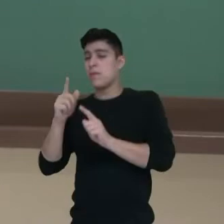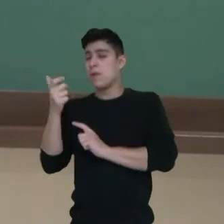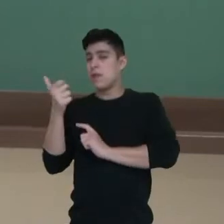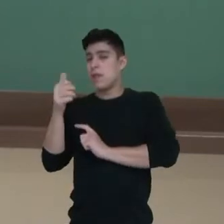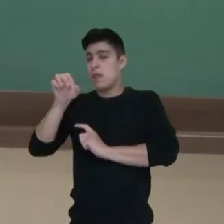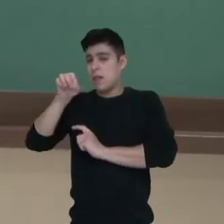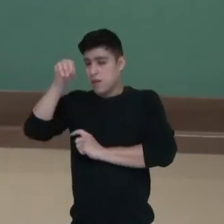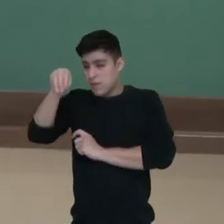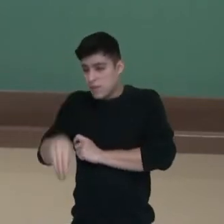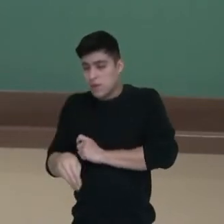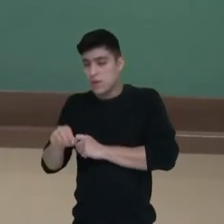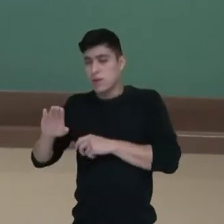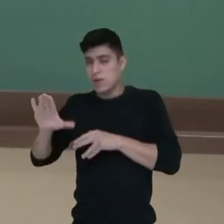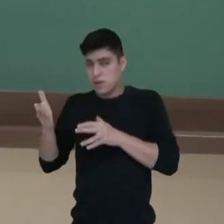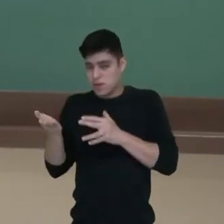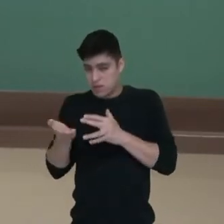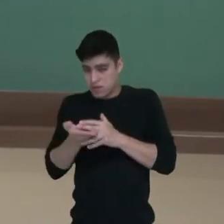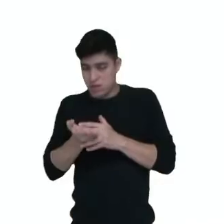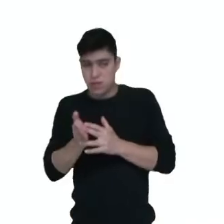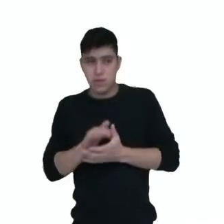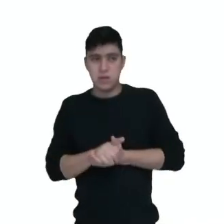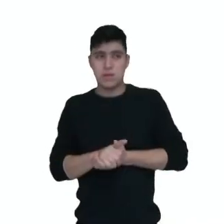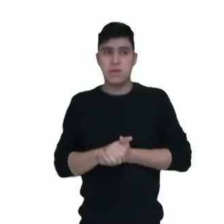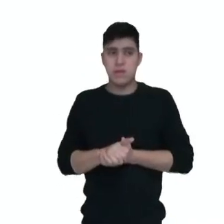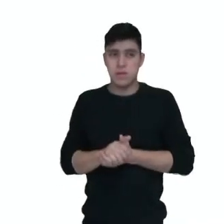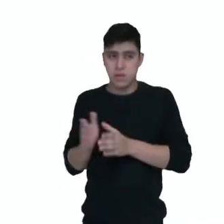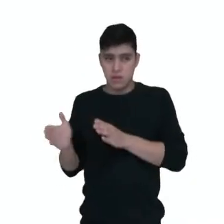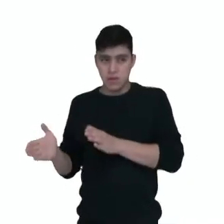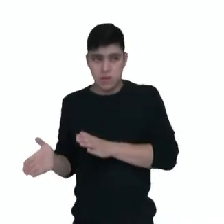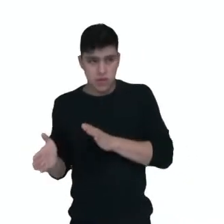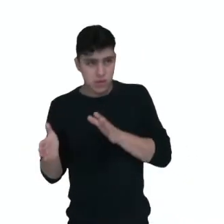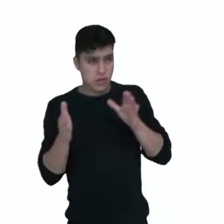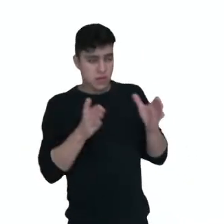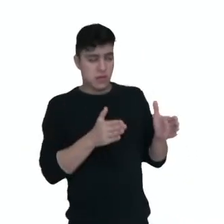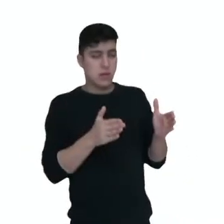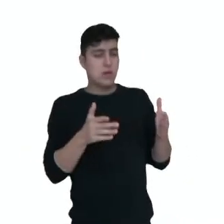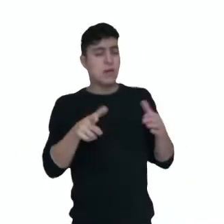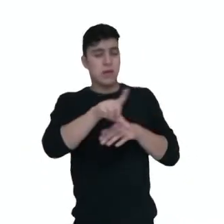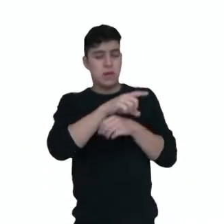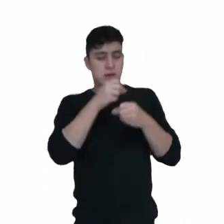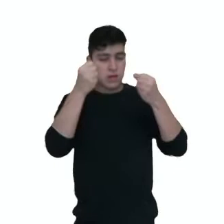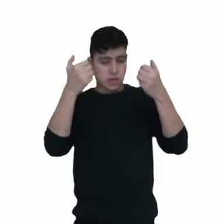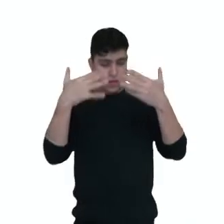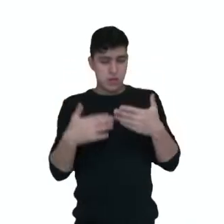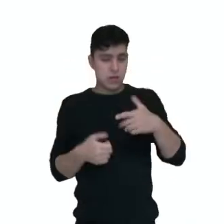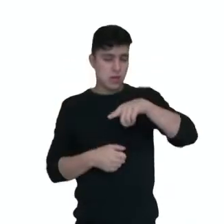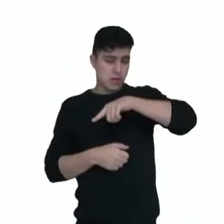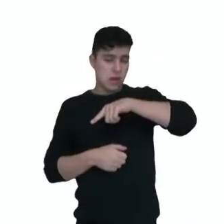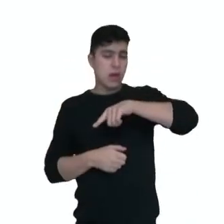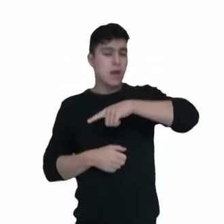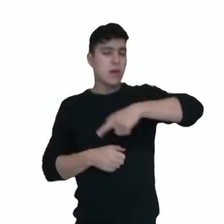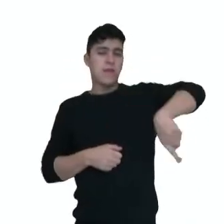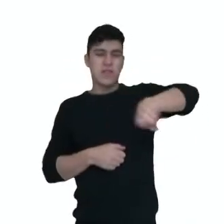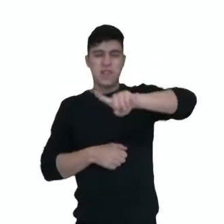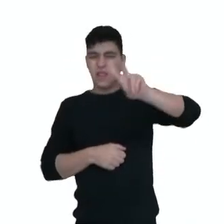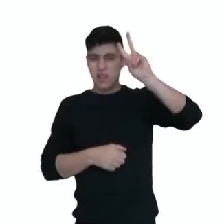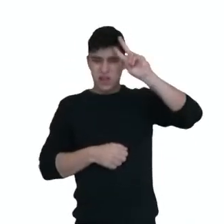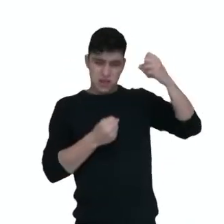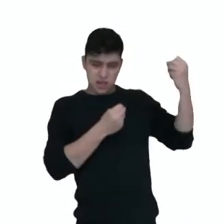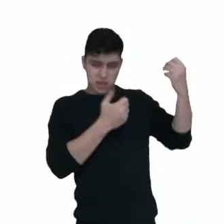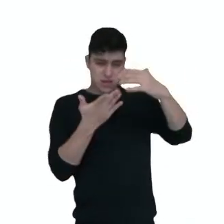de intervalo. Como a professora falou, então, eu dei a opção lá para vocês de